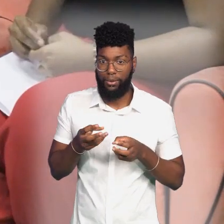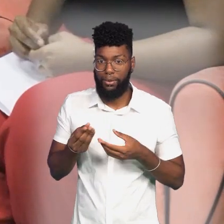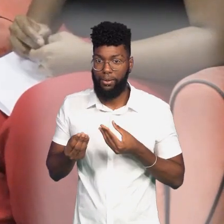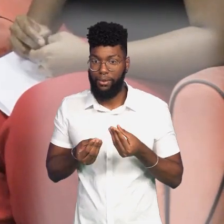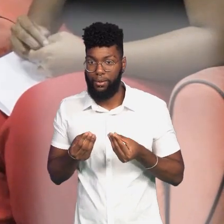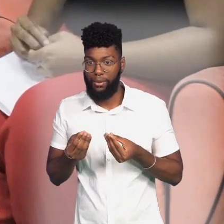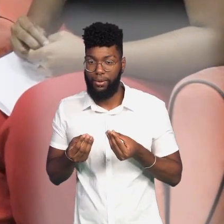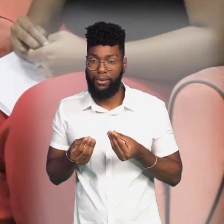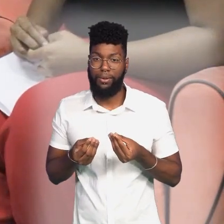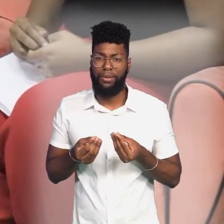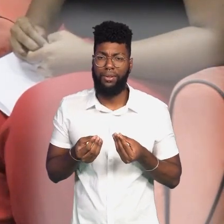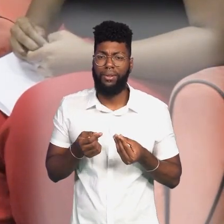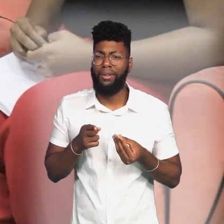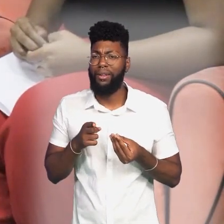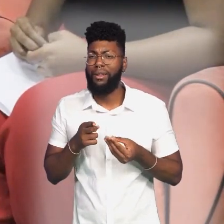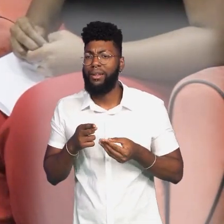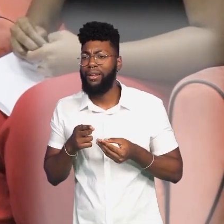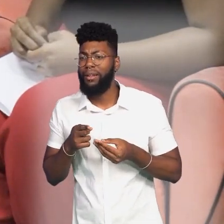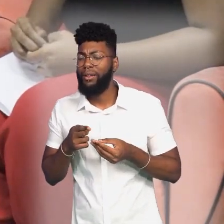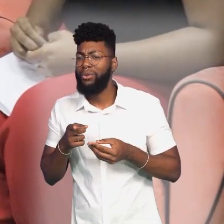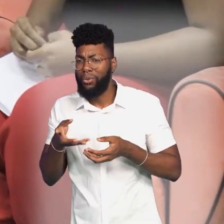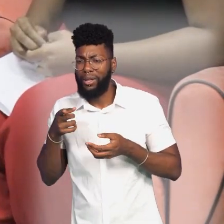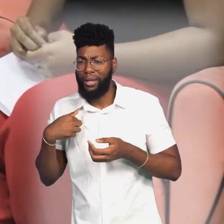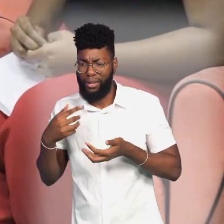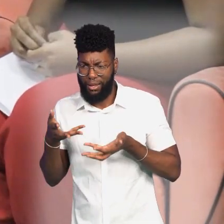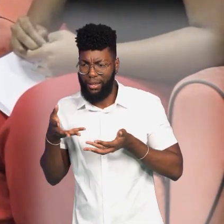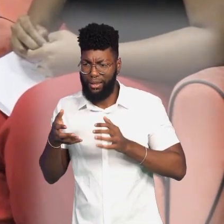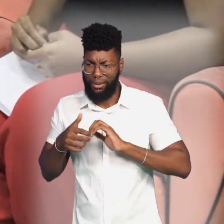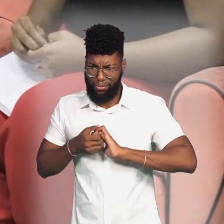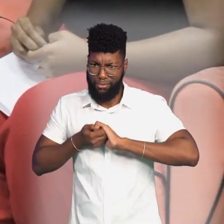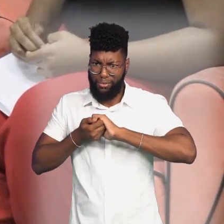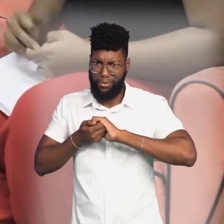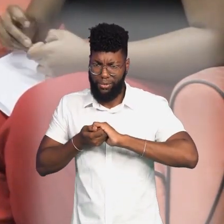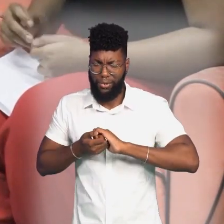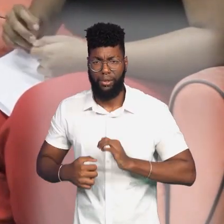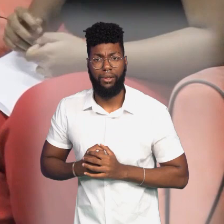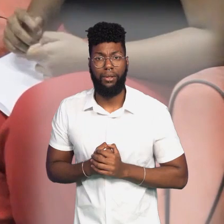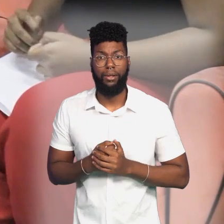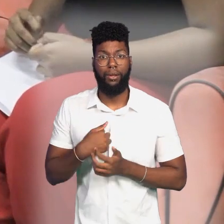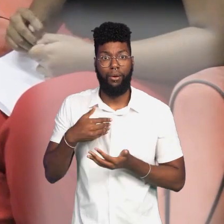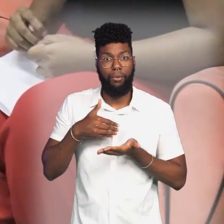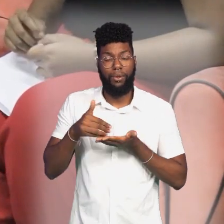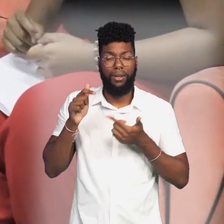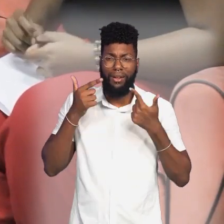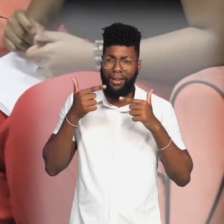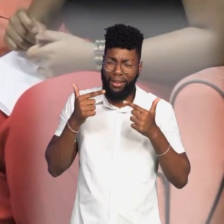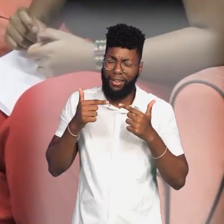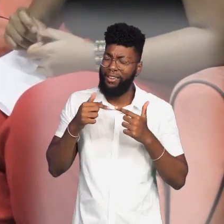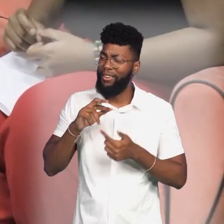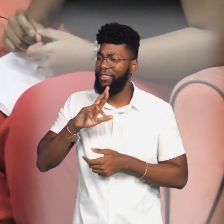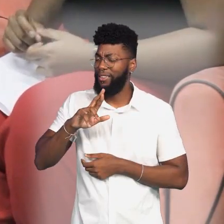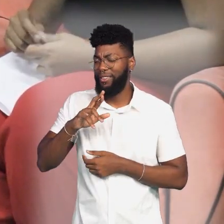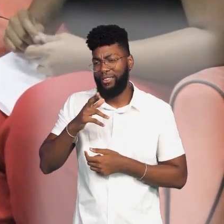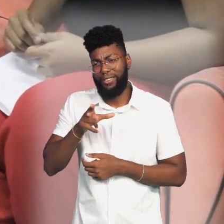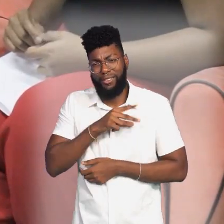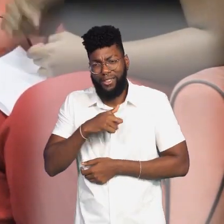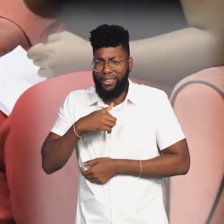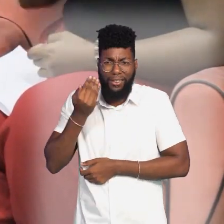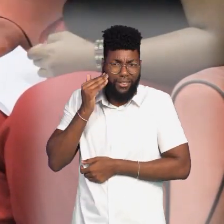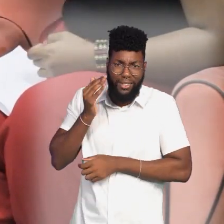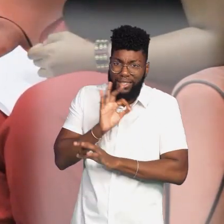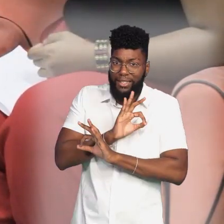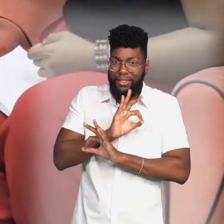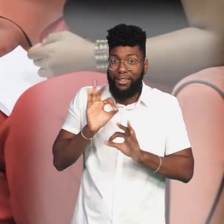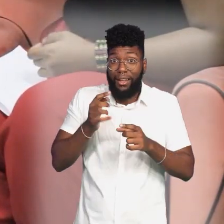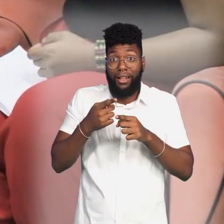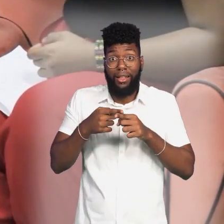Sou teu irmão, não quer que segure teu braço. Aí comecei aí a gente eu via cada coisa ali, ele não entendia nada de